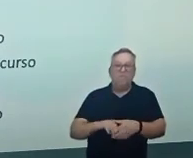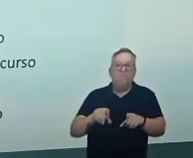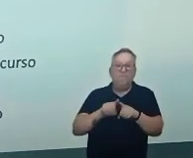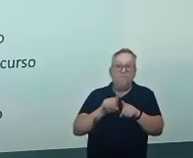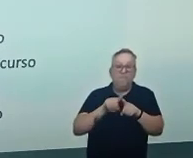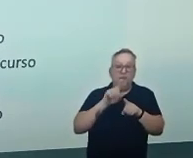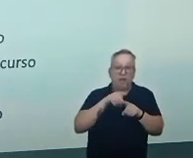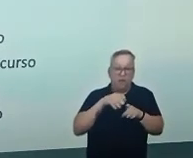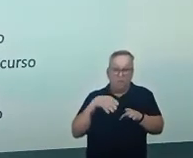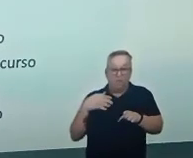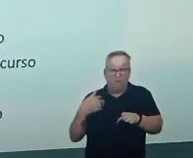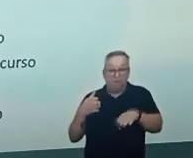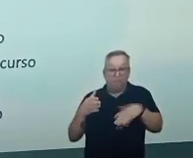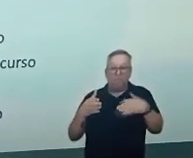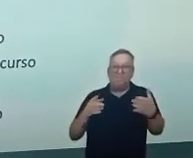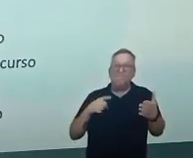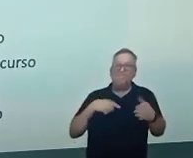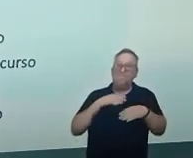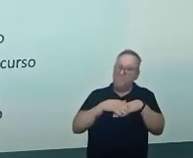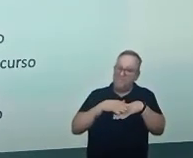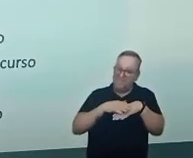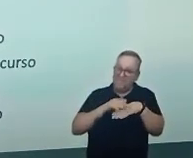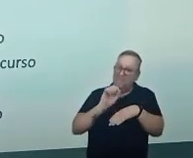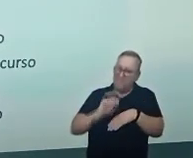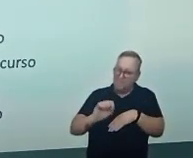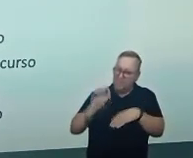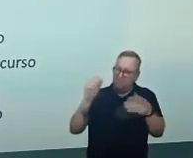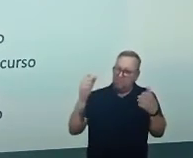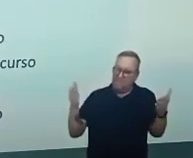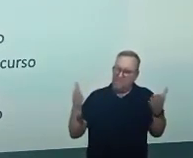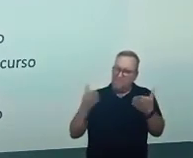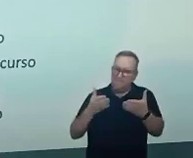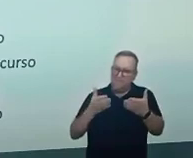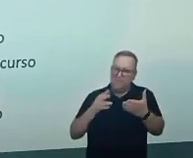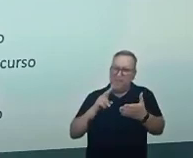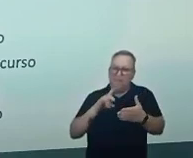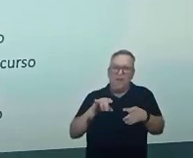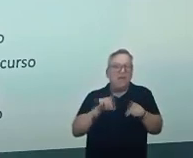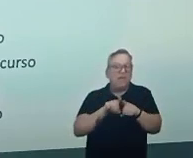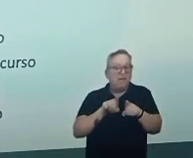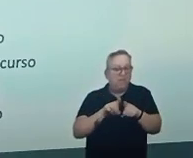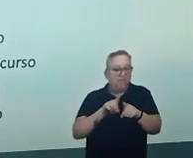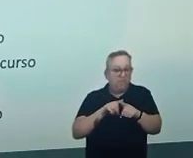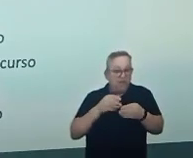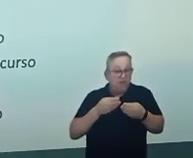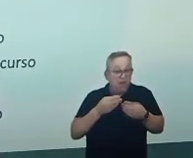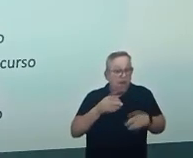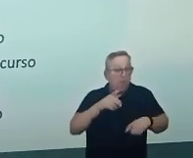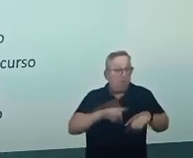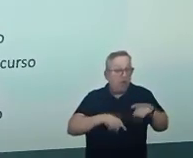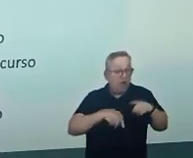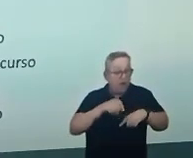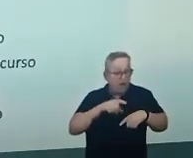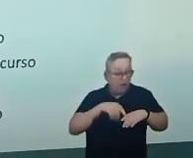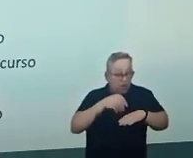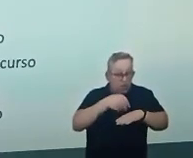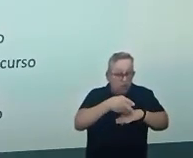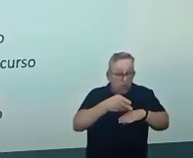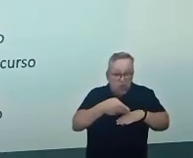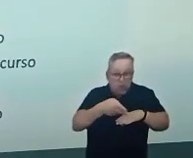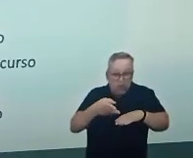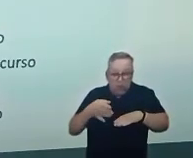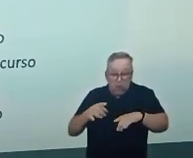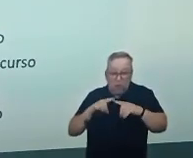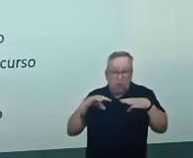Essa parte, pessoal, a gente vai conversar um pouquinho com vocês hoje. A gente também vai encaminhar um material que traz certinho todos os que